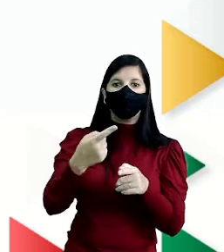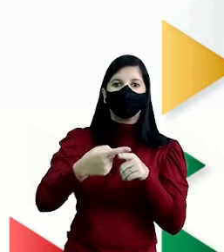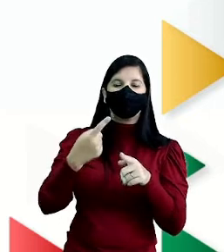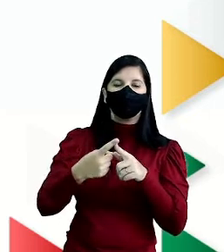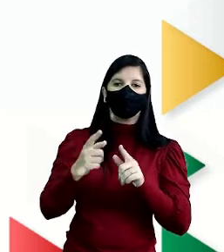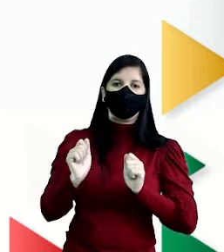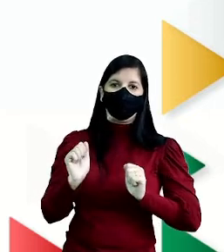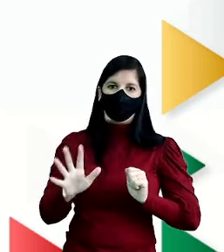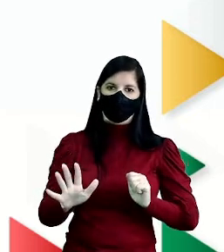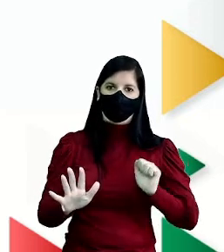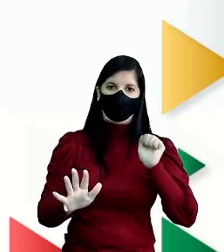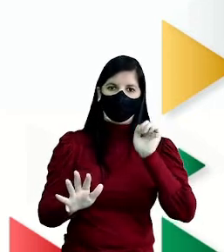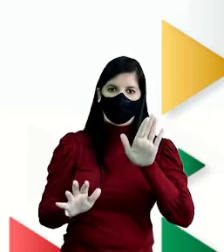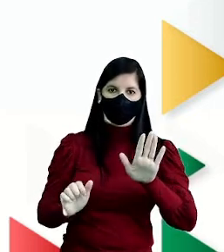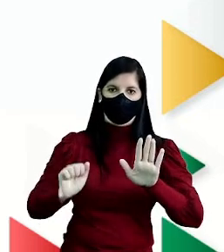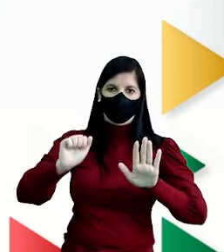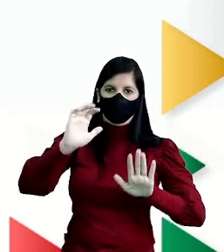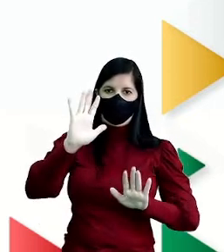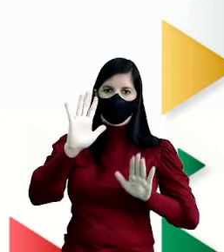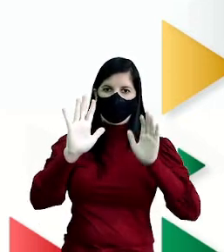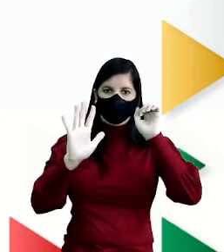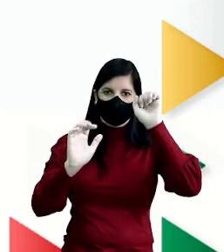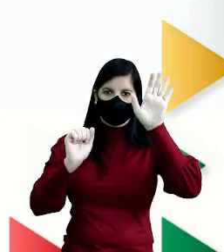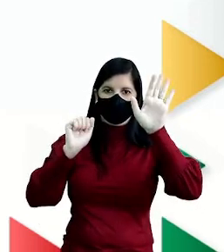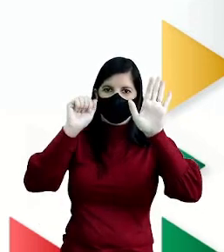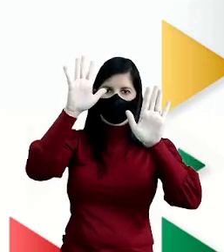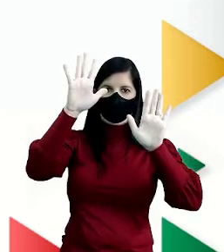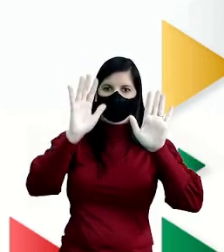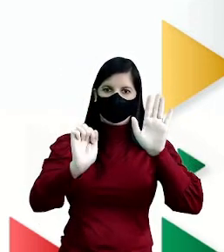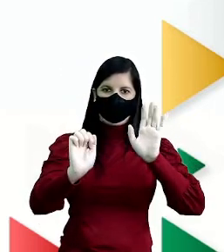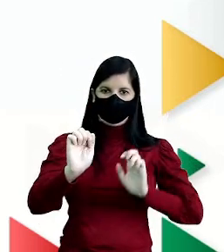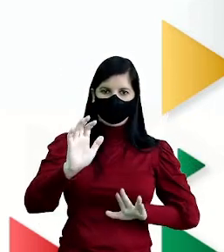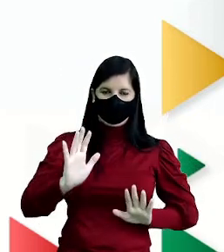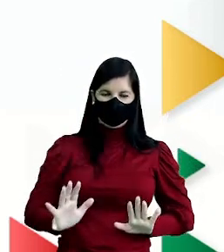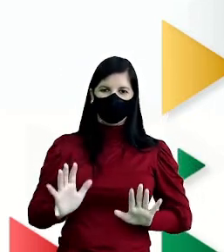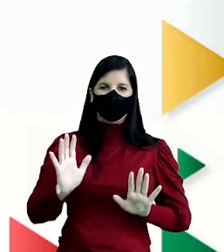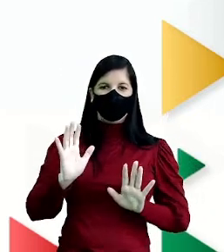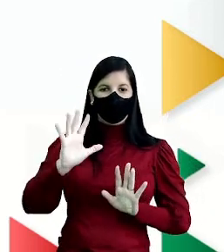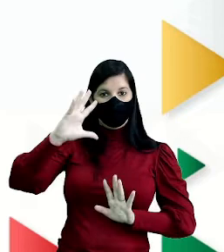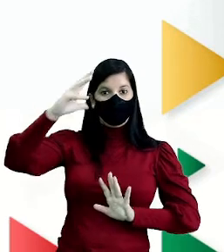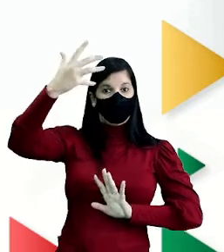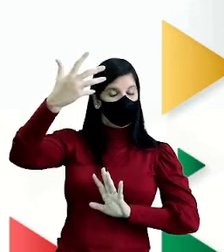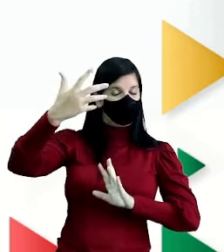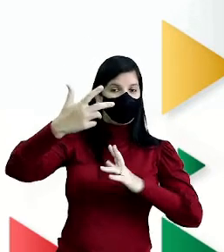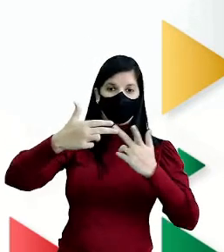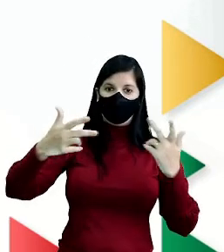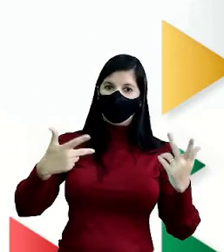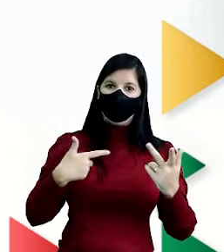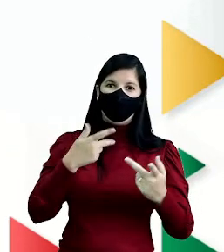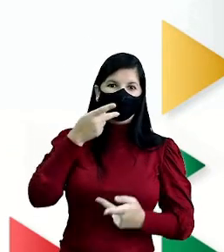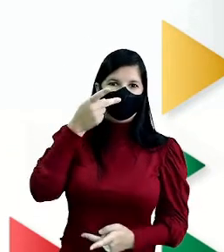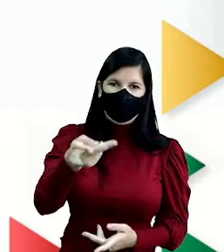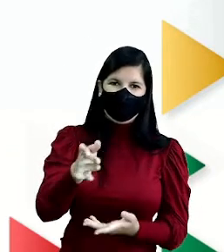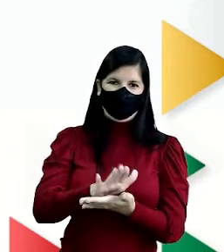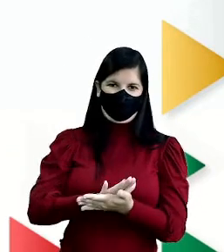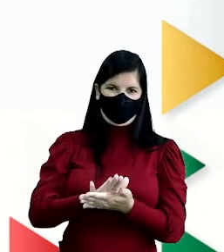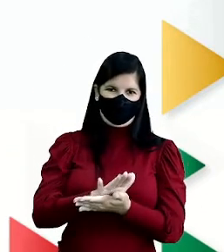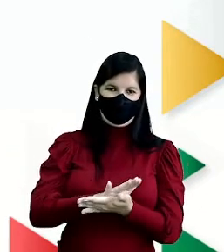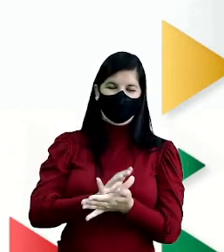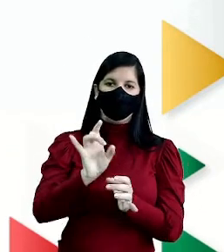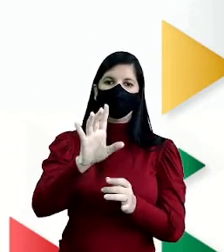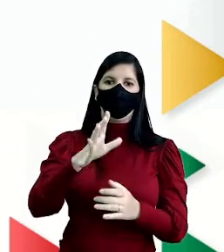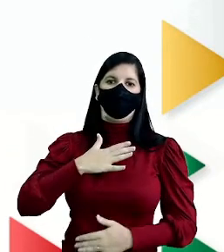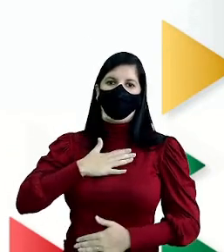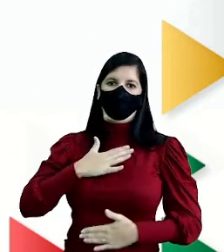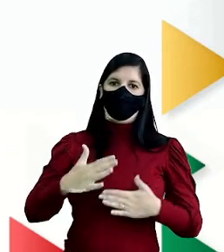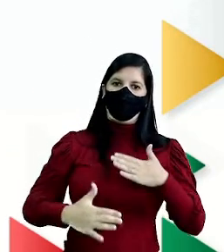que seria a pantomima? É justamente contar uma ação sem o uso da palavra, né? É o corpo que está